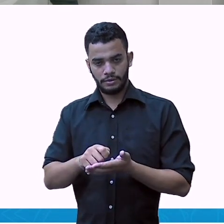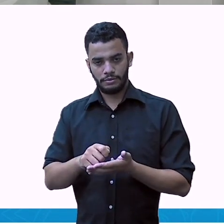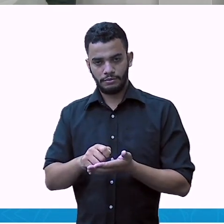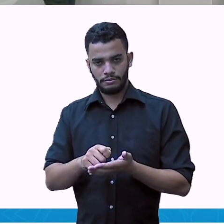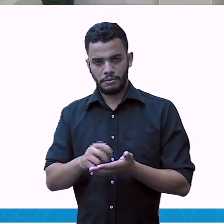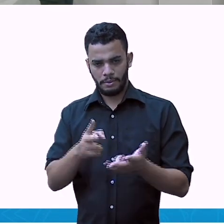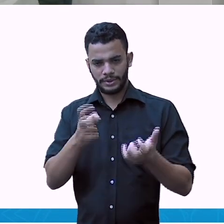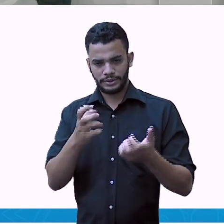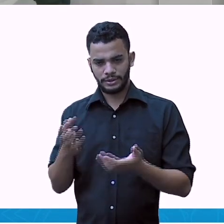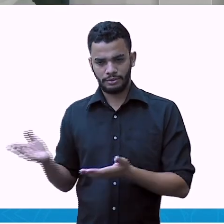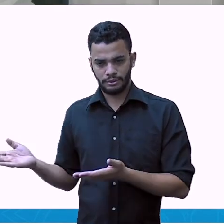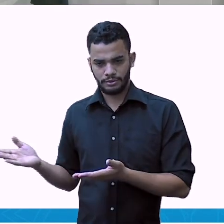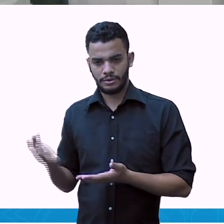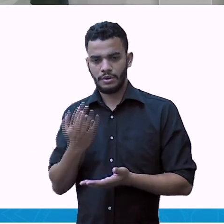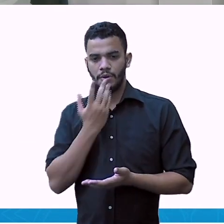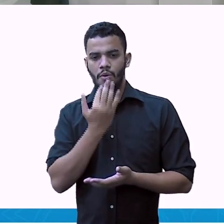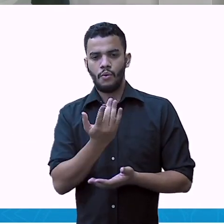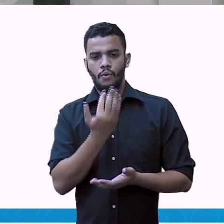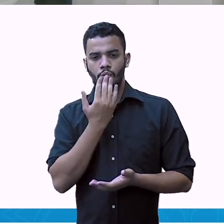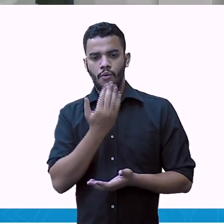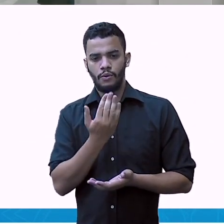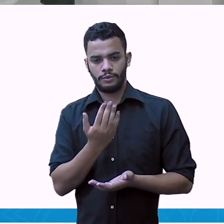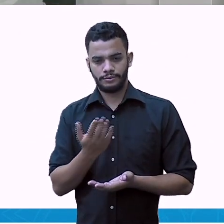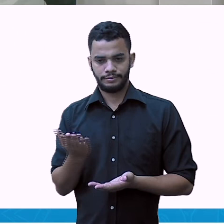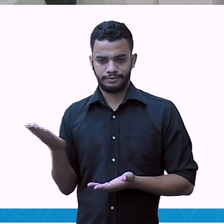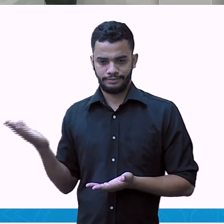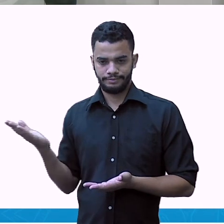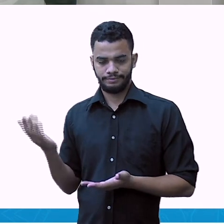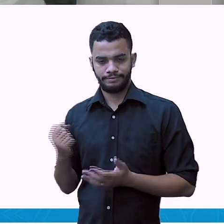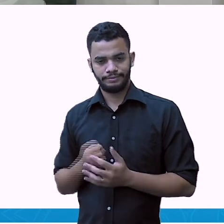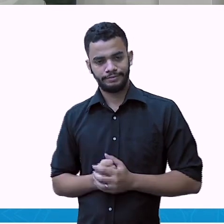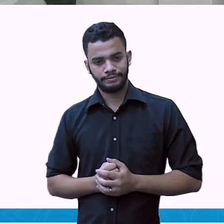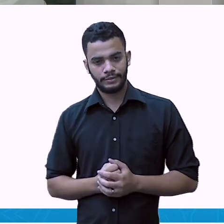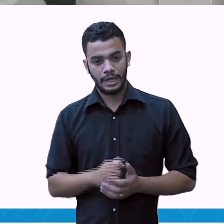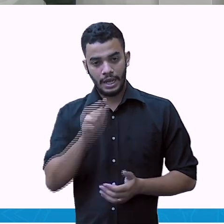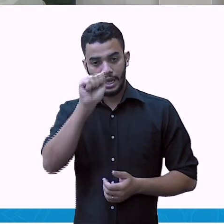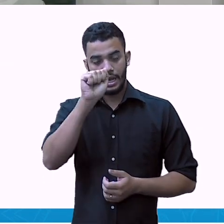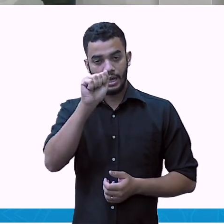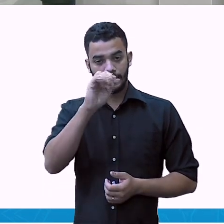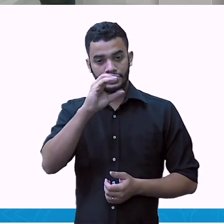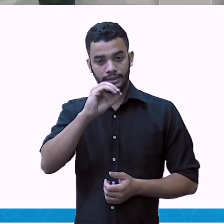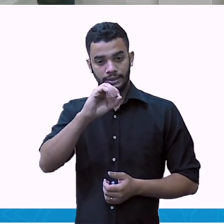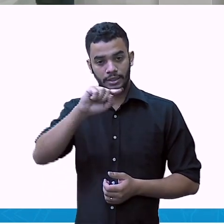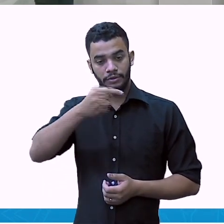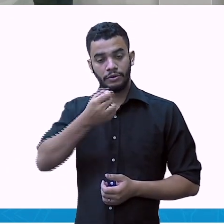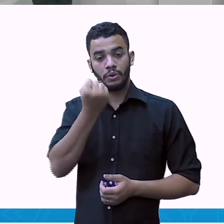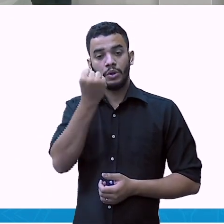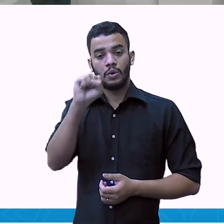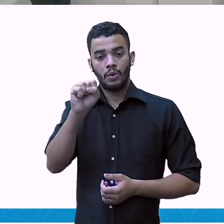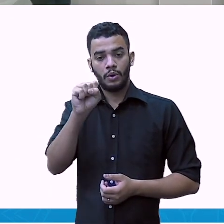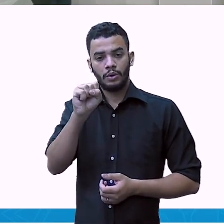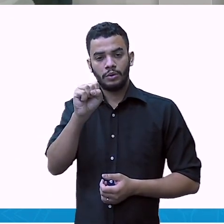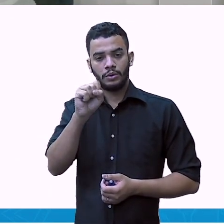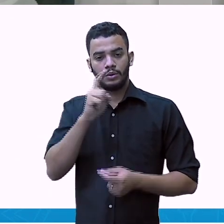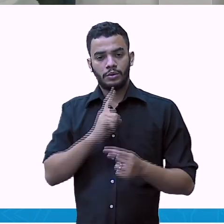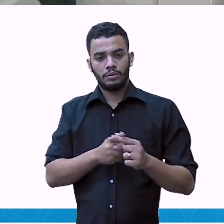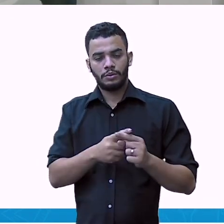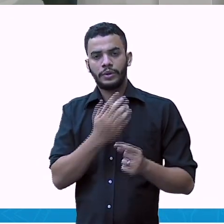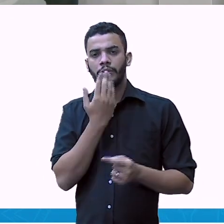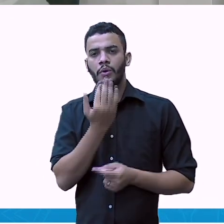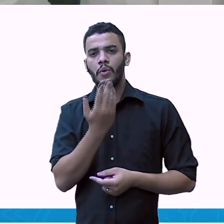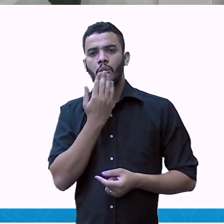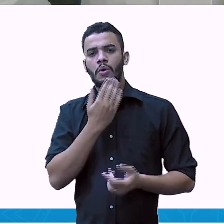pintadinhas, então 0,2. Vamos para a letra A, 0,8, como eu vou ler esse número?